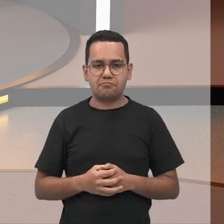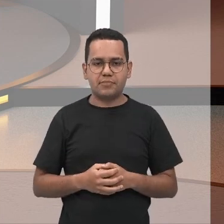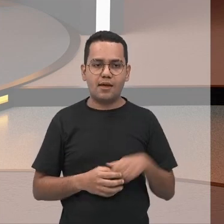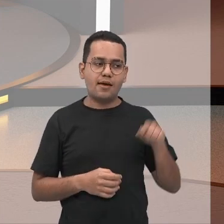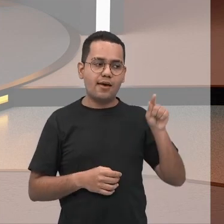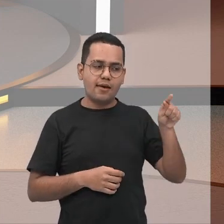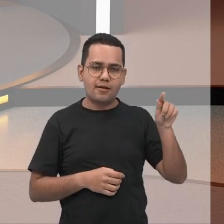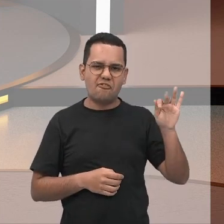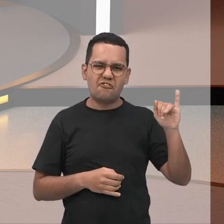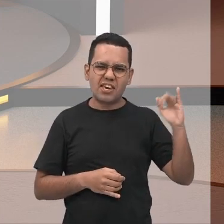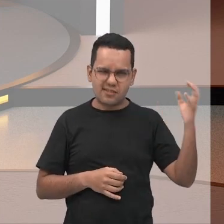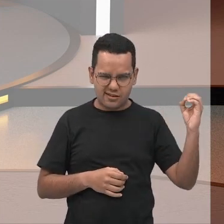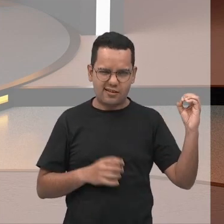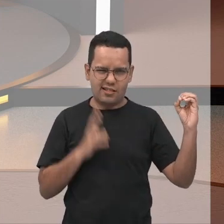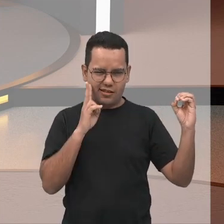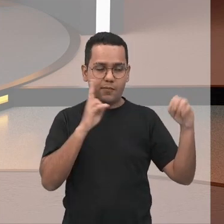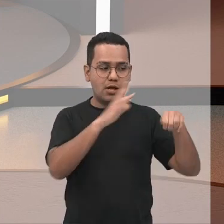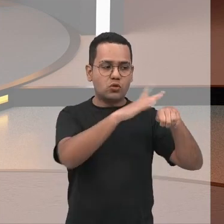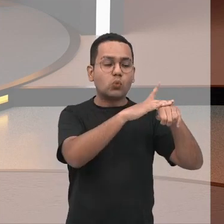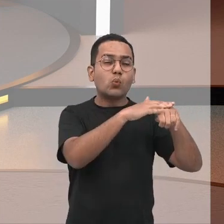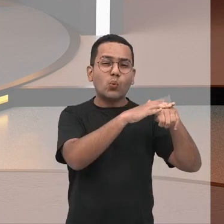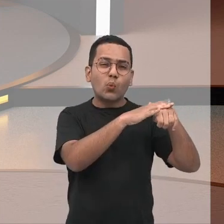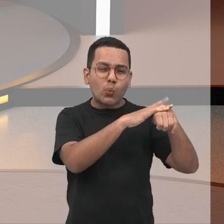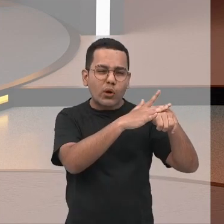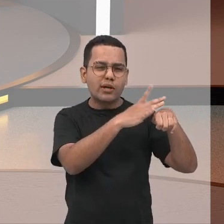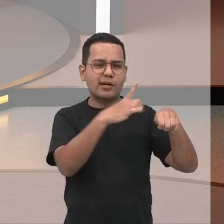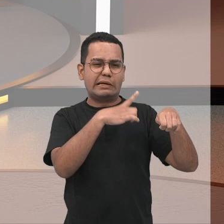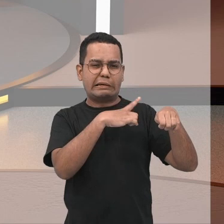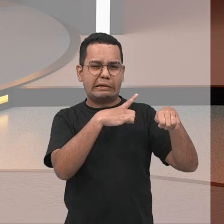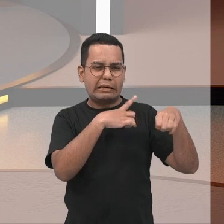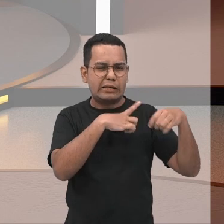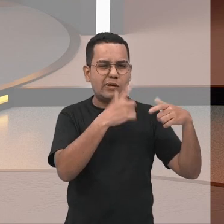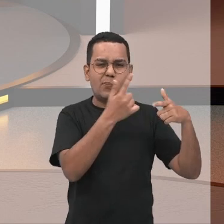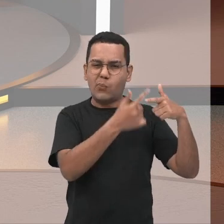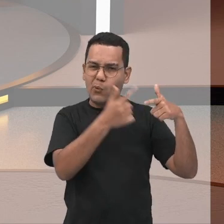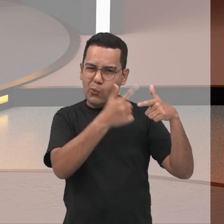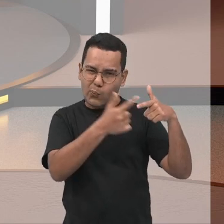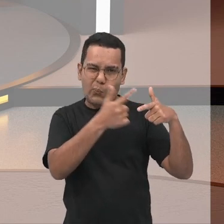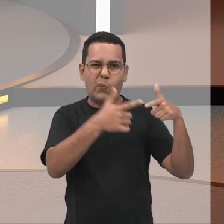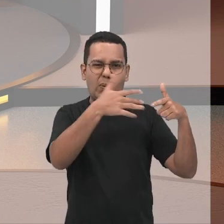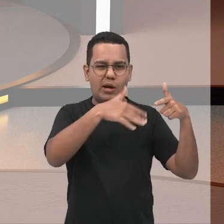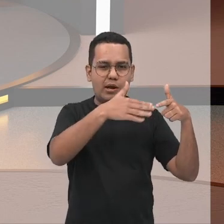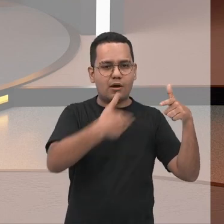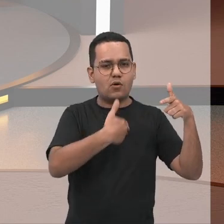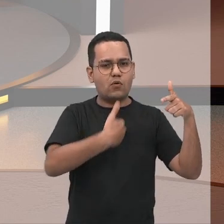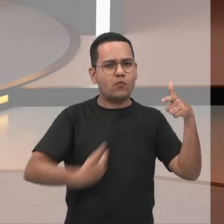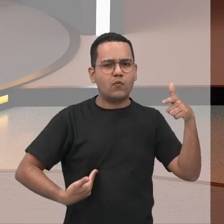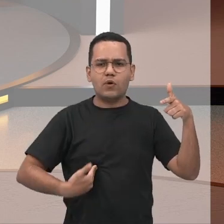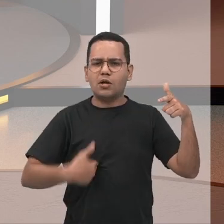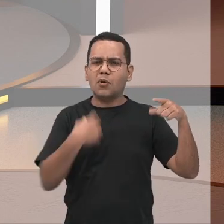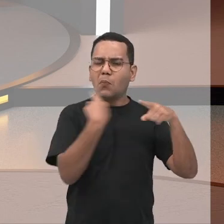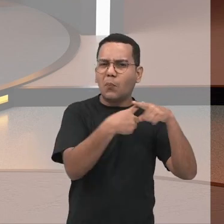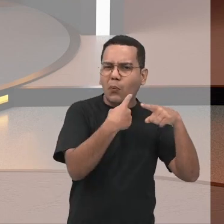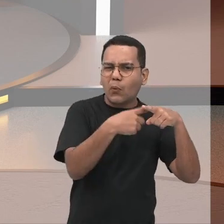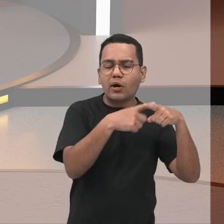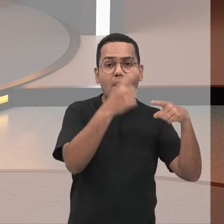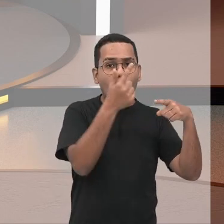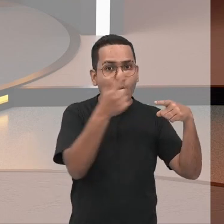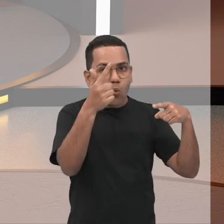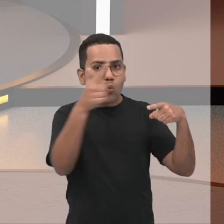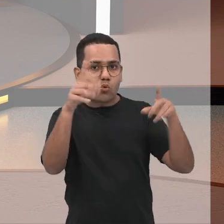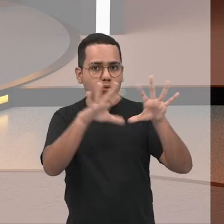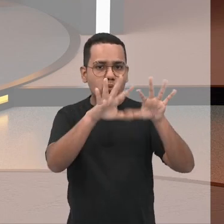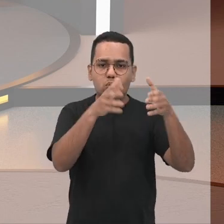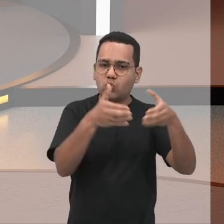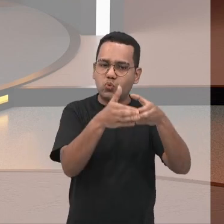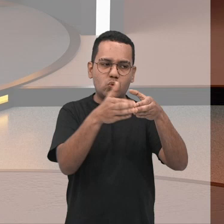doente, né, já doente, enfrentava sérias dificuldades com o governo, devido à rejeição dos conservadores e dos exaltados. Ele não era bem